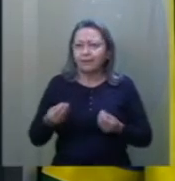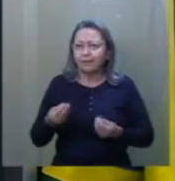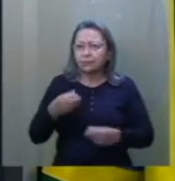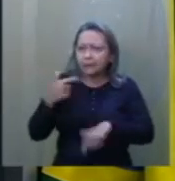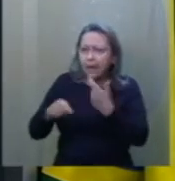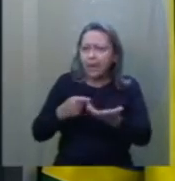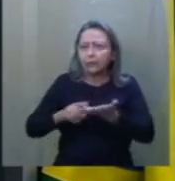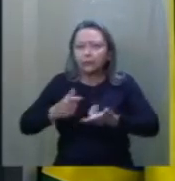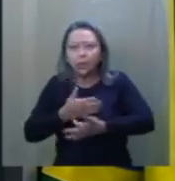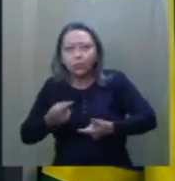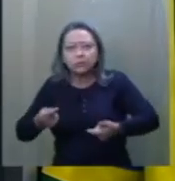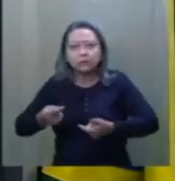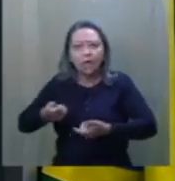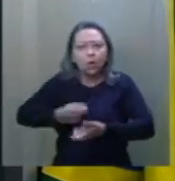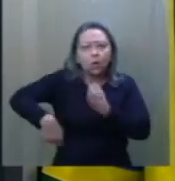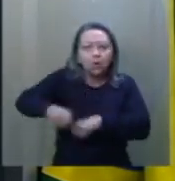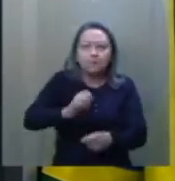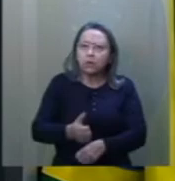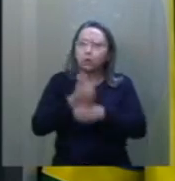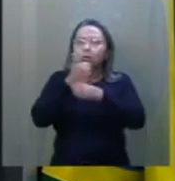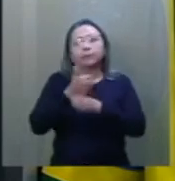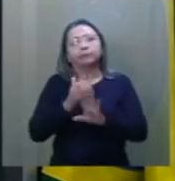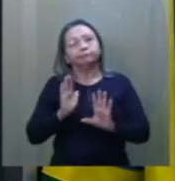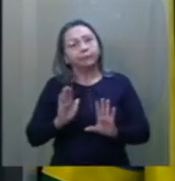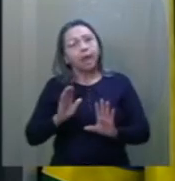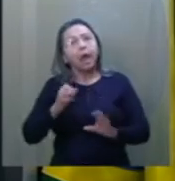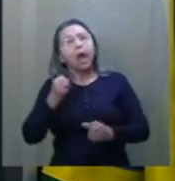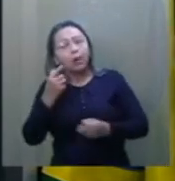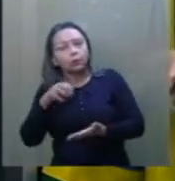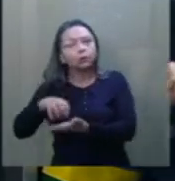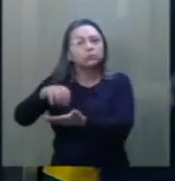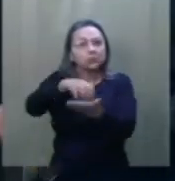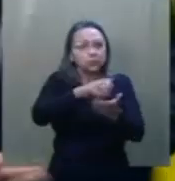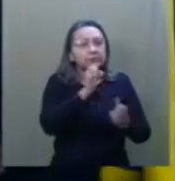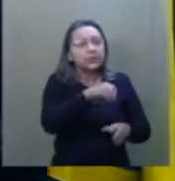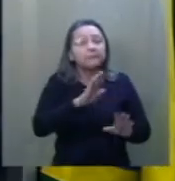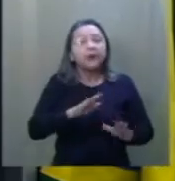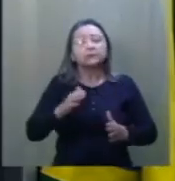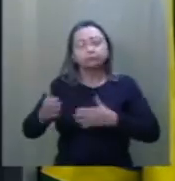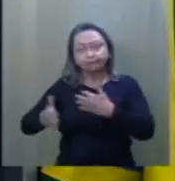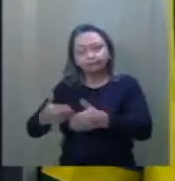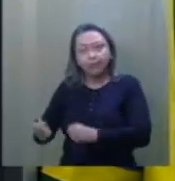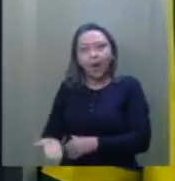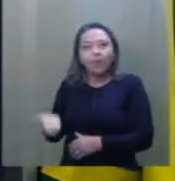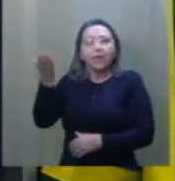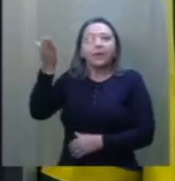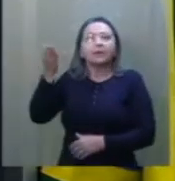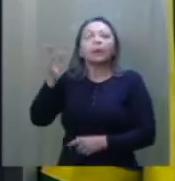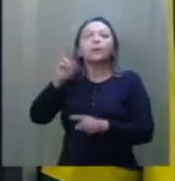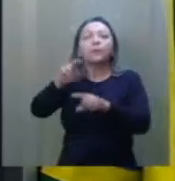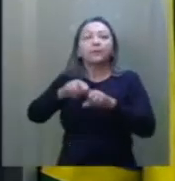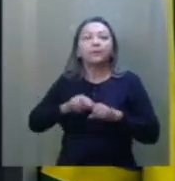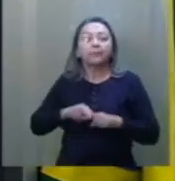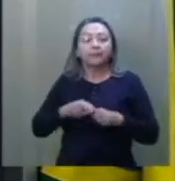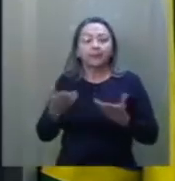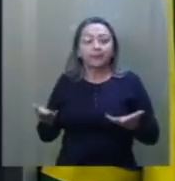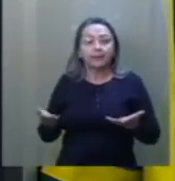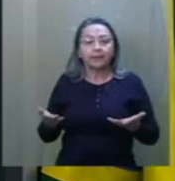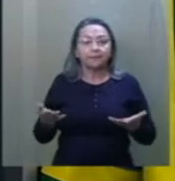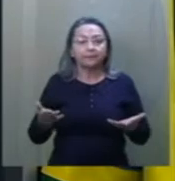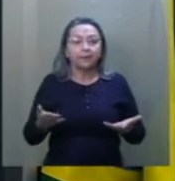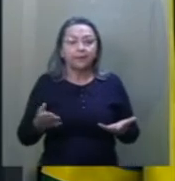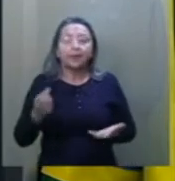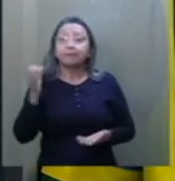melhorou? Em alguns setores, sim. Mas a arrecadação cresce em razão da sanha arrecadadora